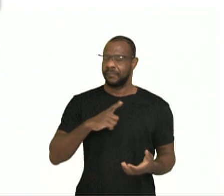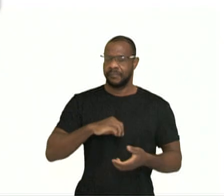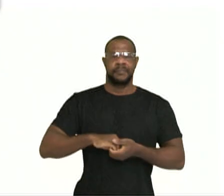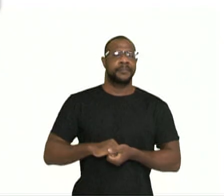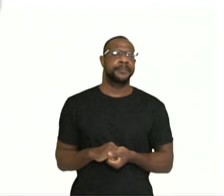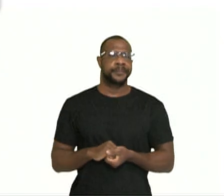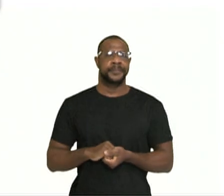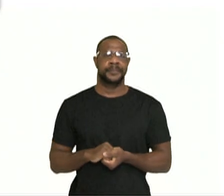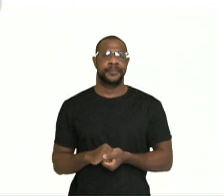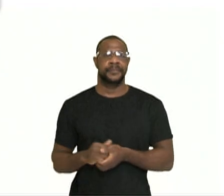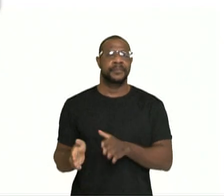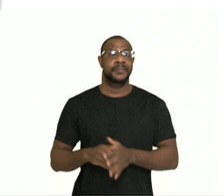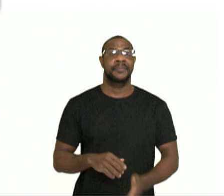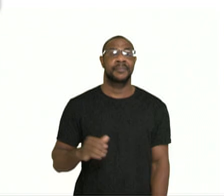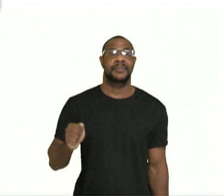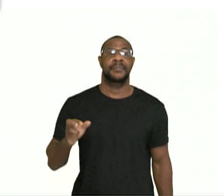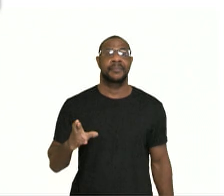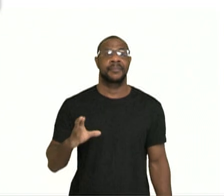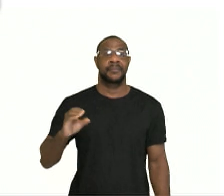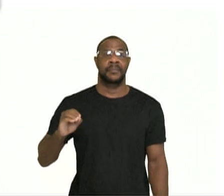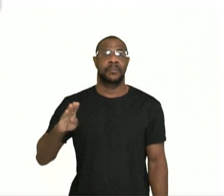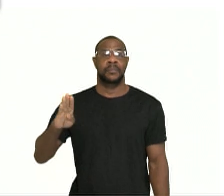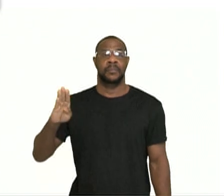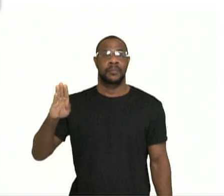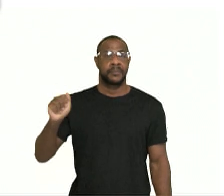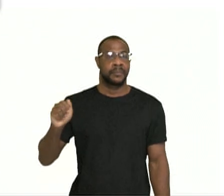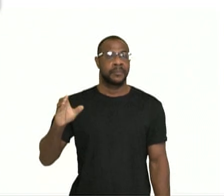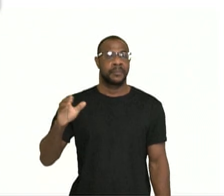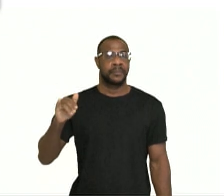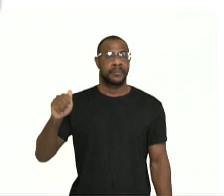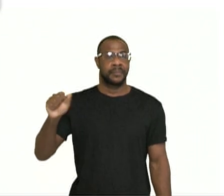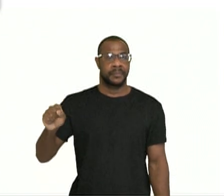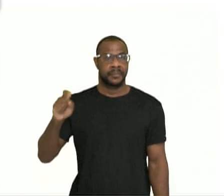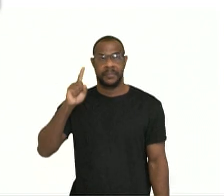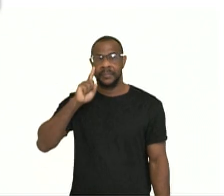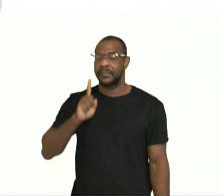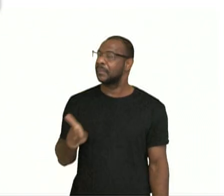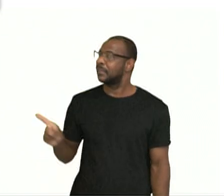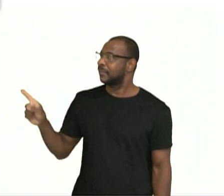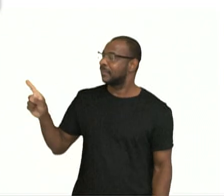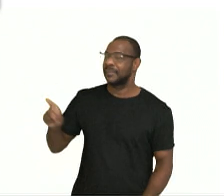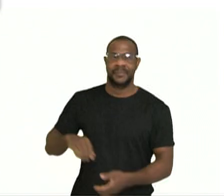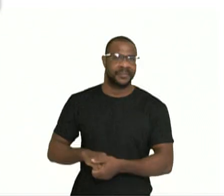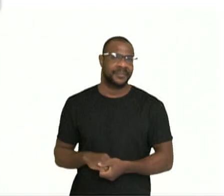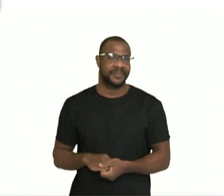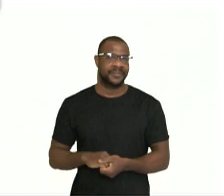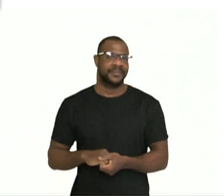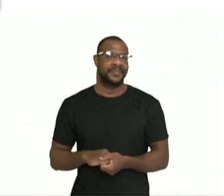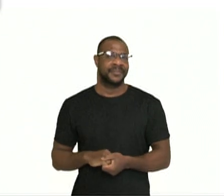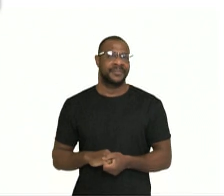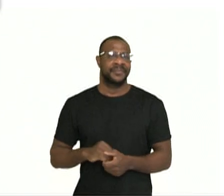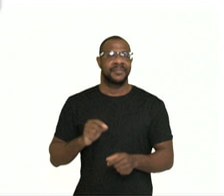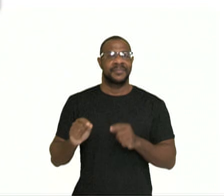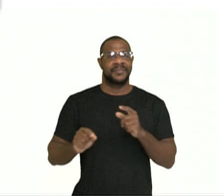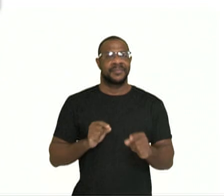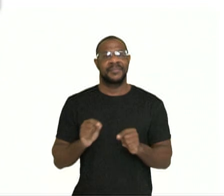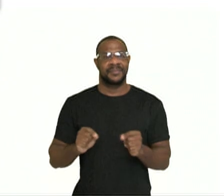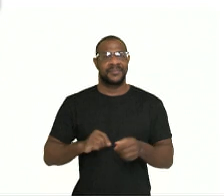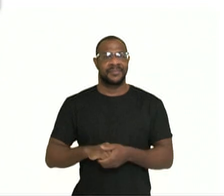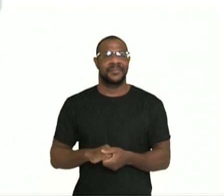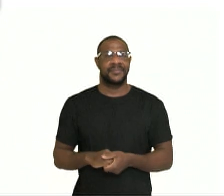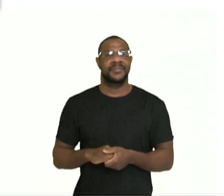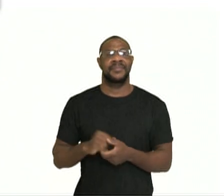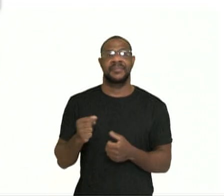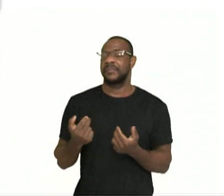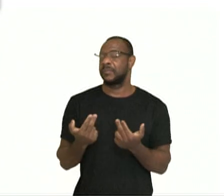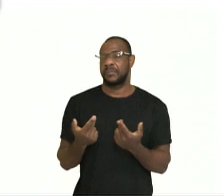Então, acrobacias, né? Então, um exemplo de acrobacias são o trapézio, né? Que é oriundo do grego,